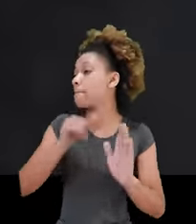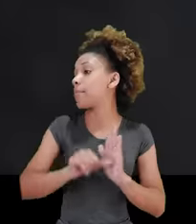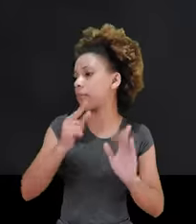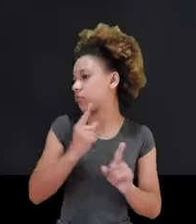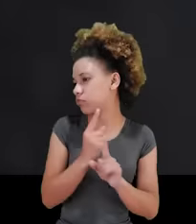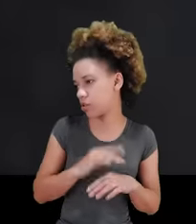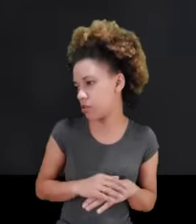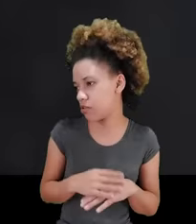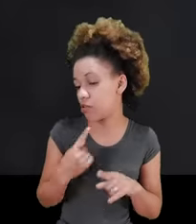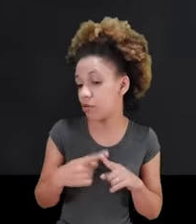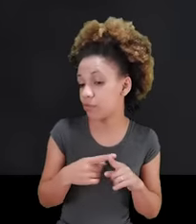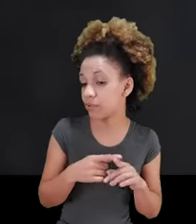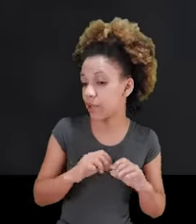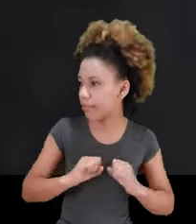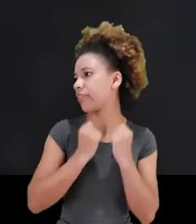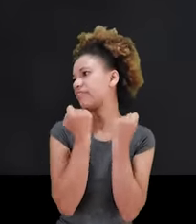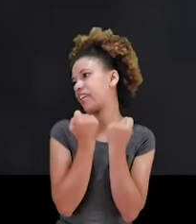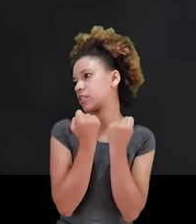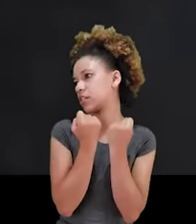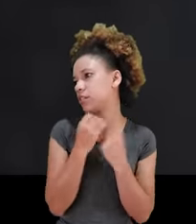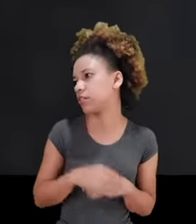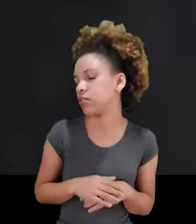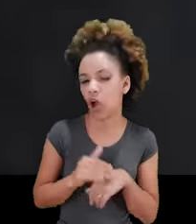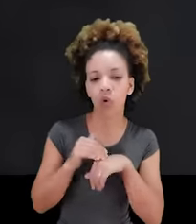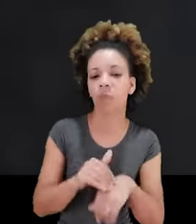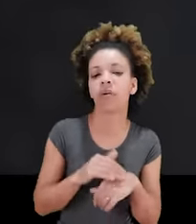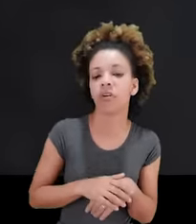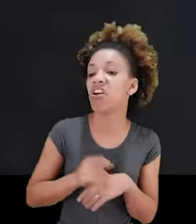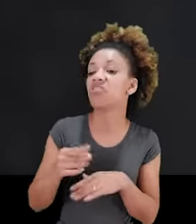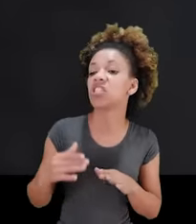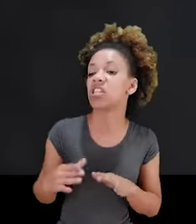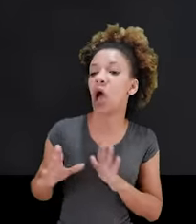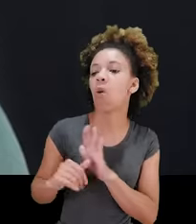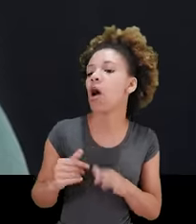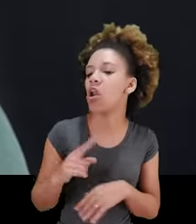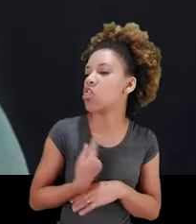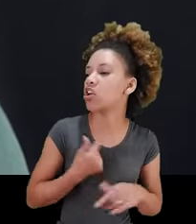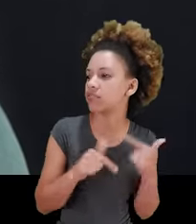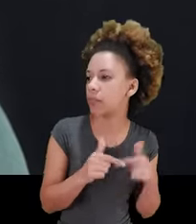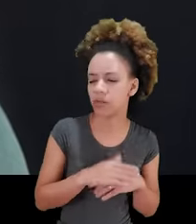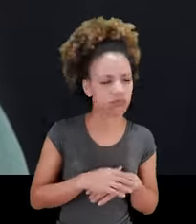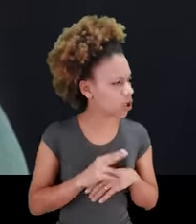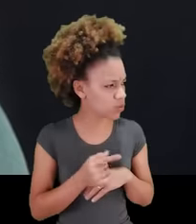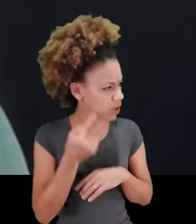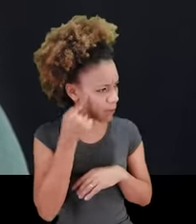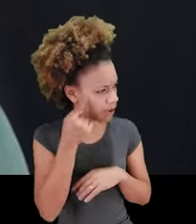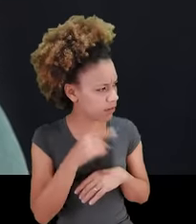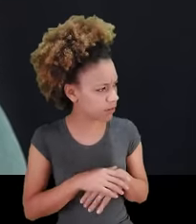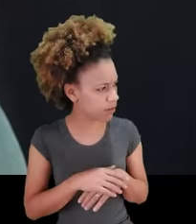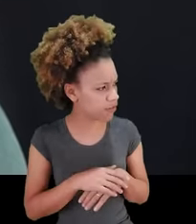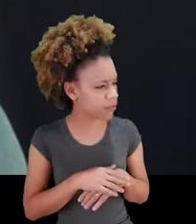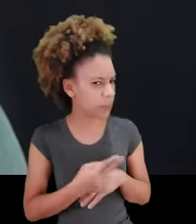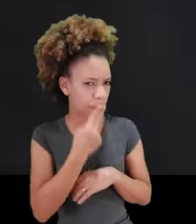que é um processo de defesa, não é? Isto está mal por vossa causa. Vem vocês aqui roubar os nossos trabalhos. Cara, que genial, nunca parei para pensar nisso. Acho que foi